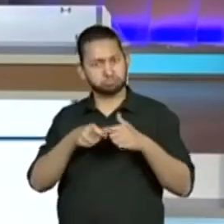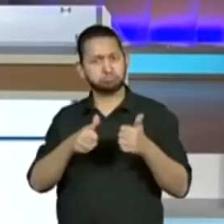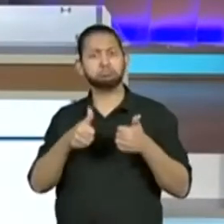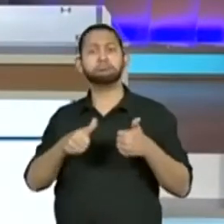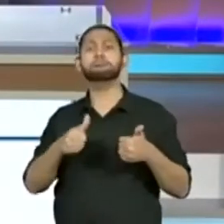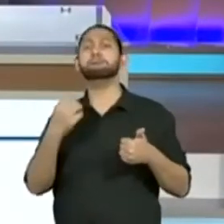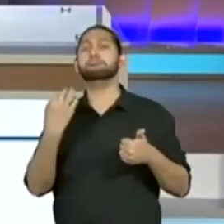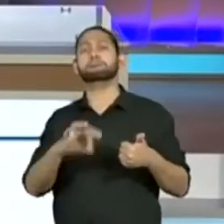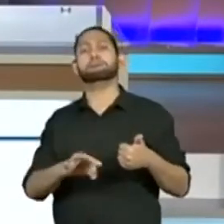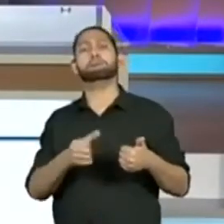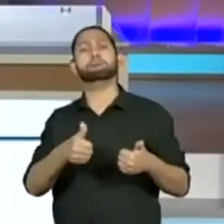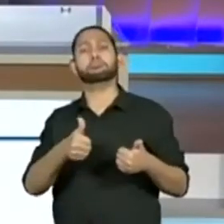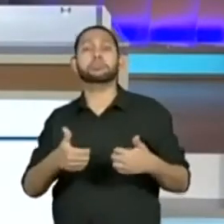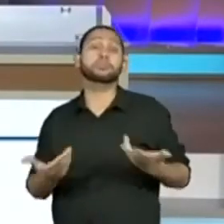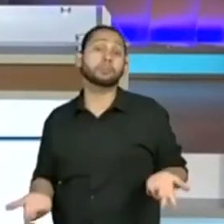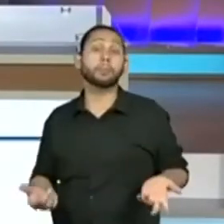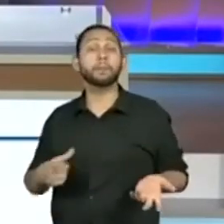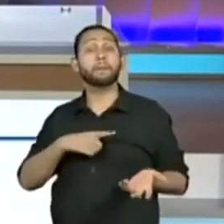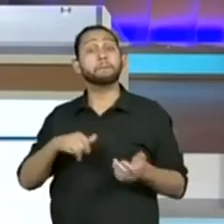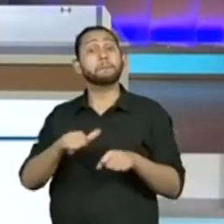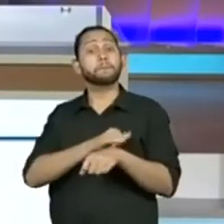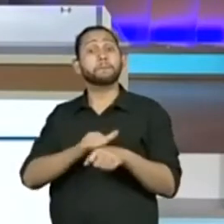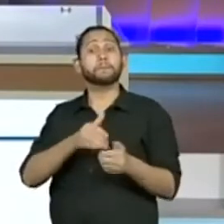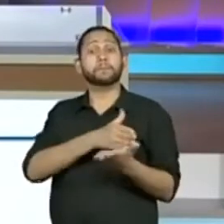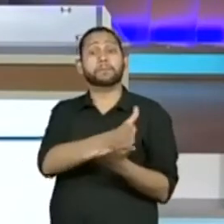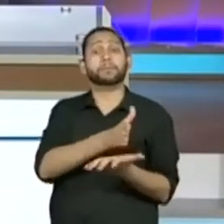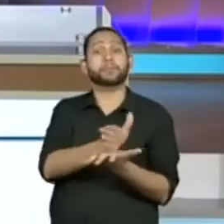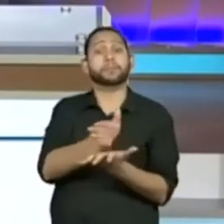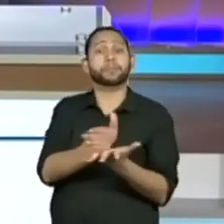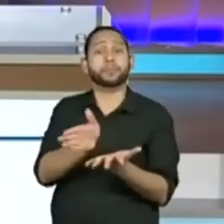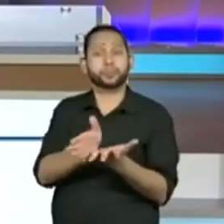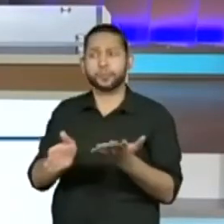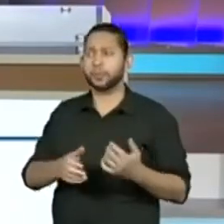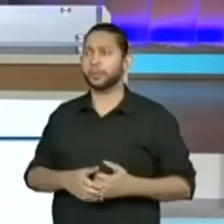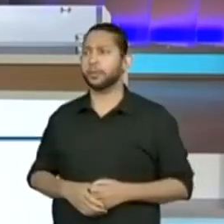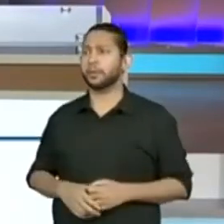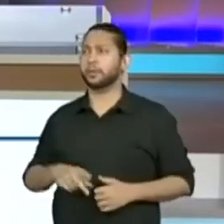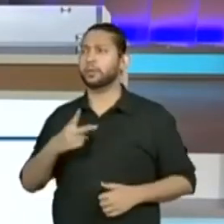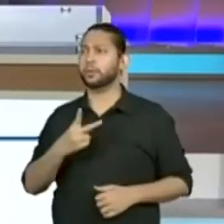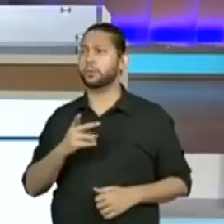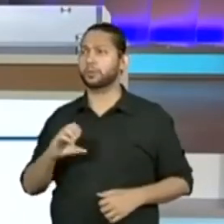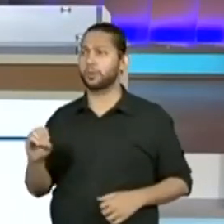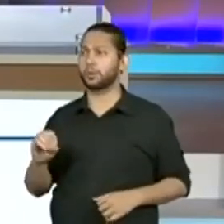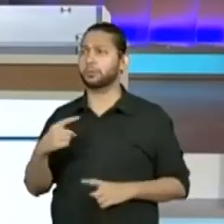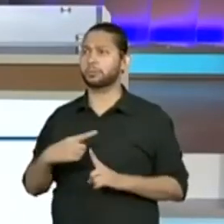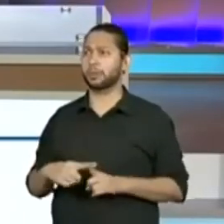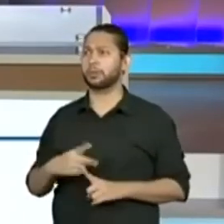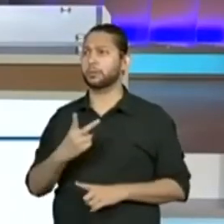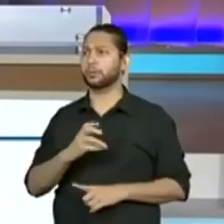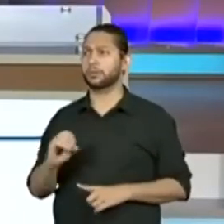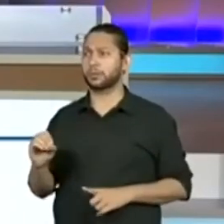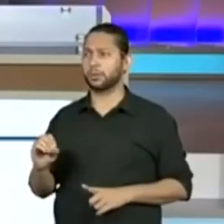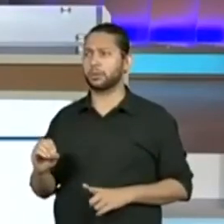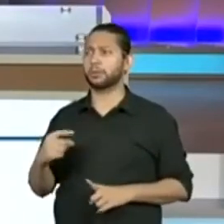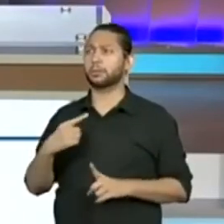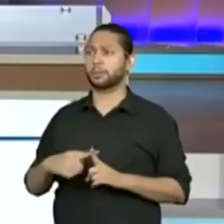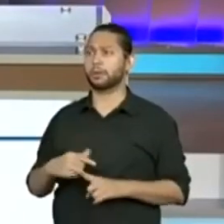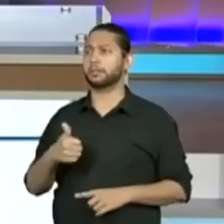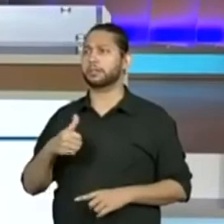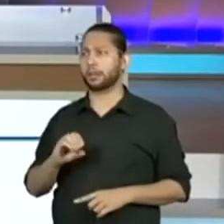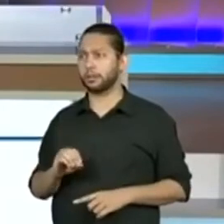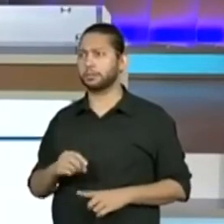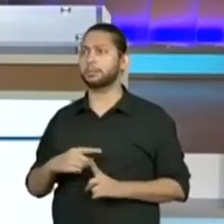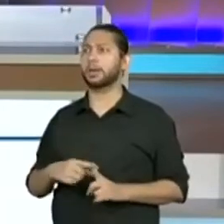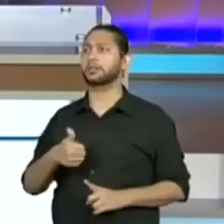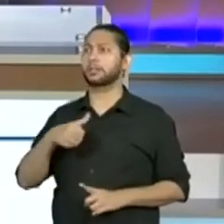certo? Então, tem várias opções aqui, ó. O pessoal colocando 200 mais 200 mais 10